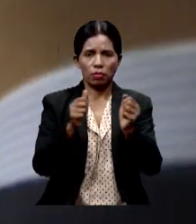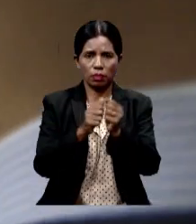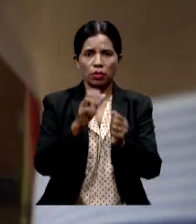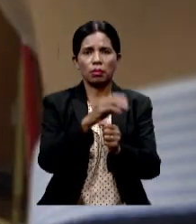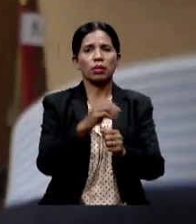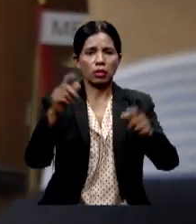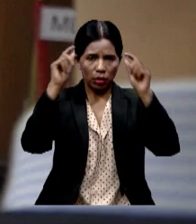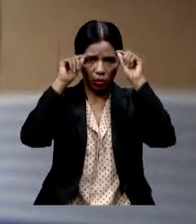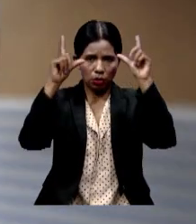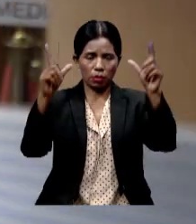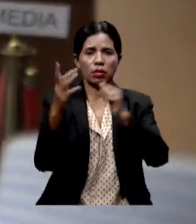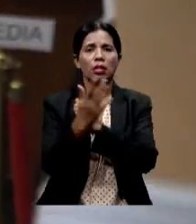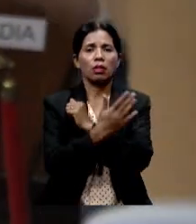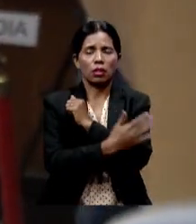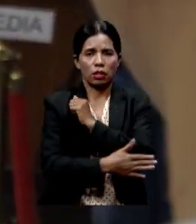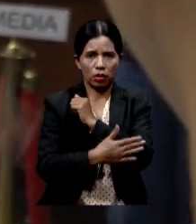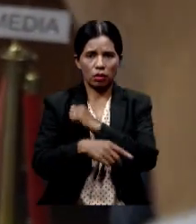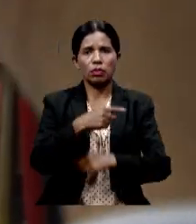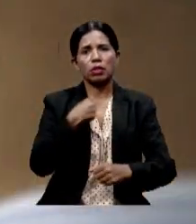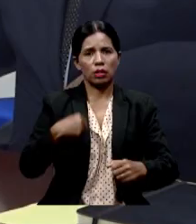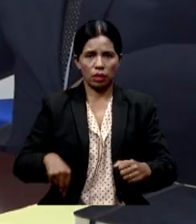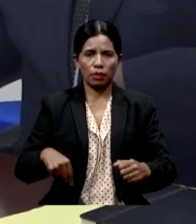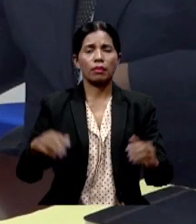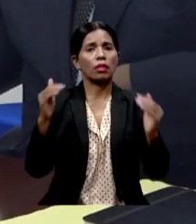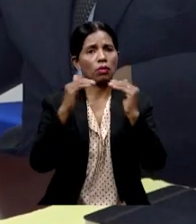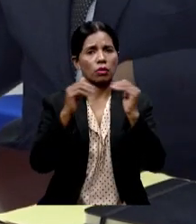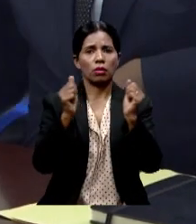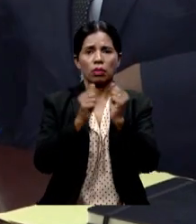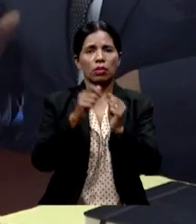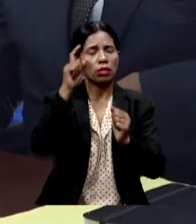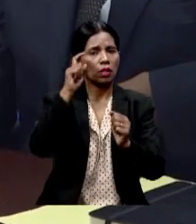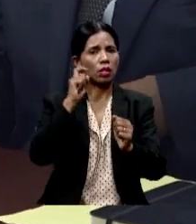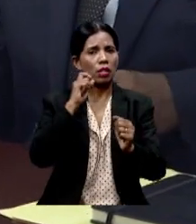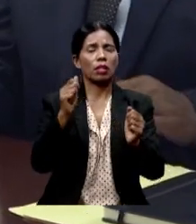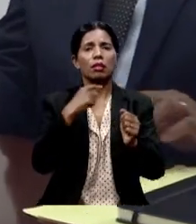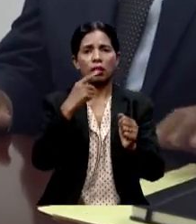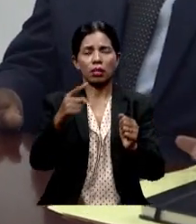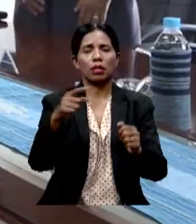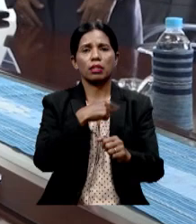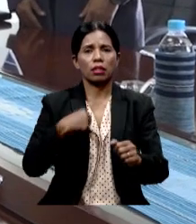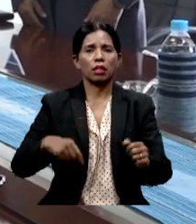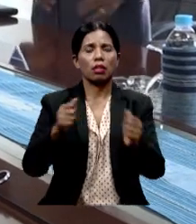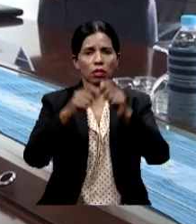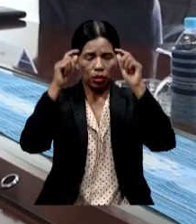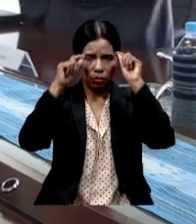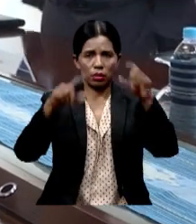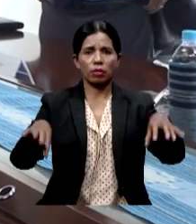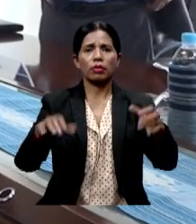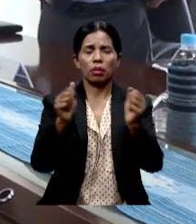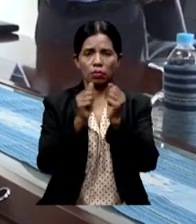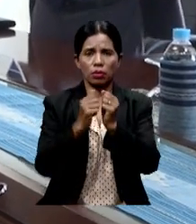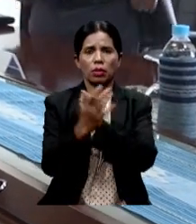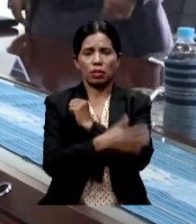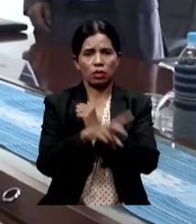entre Timor-Leste e China. Já foi no encontro, Sanan Hateten, China e Timor-Leste se ametem lutando com a cooperação entre